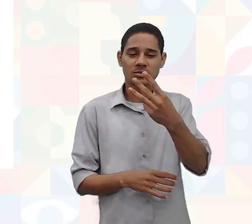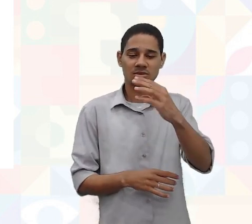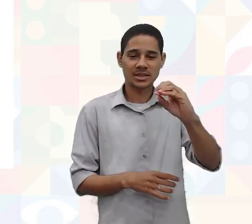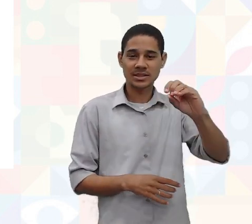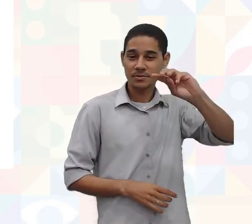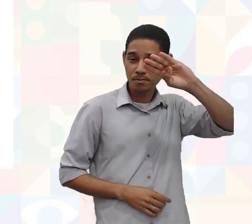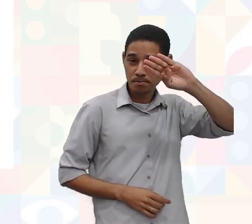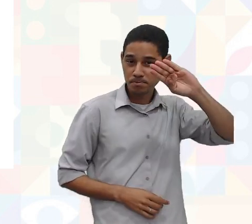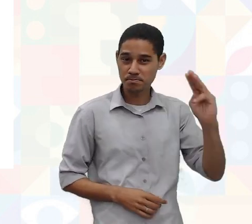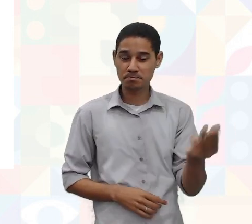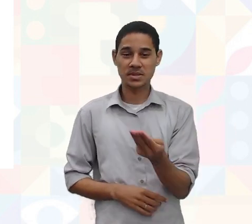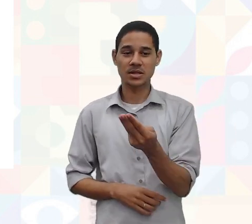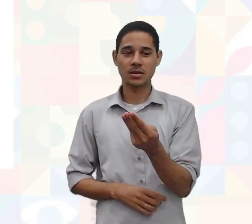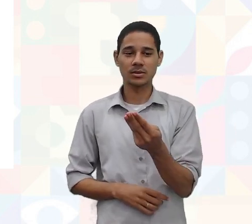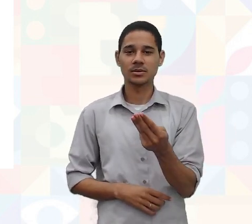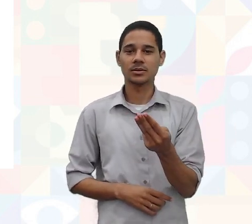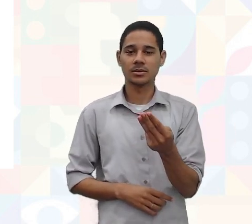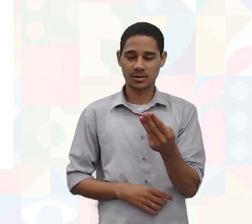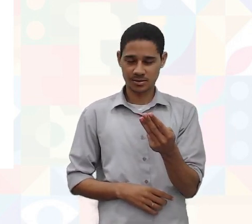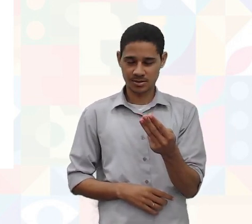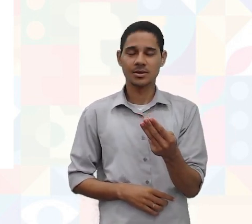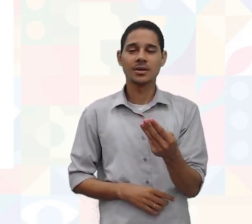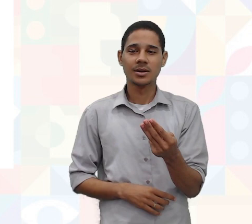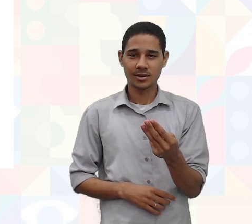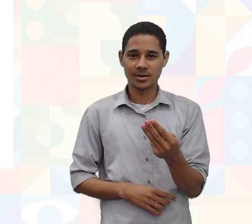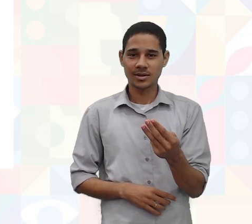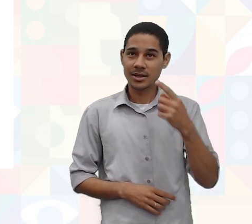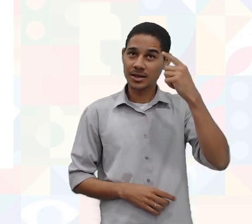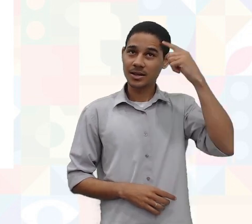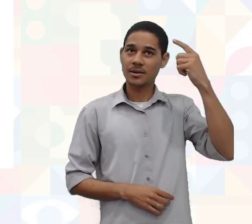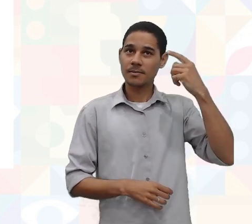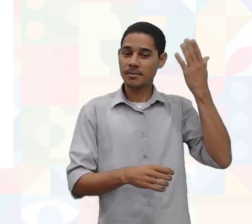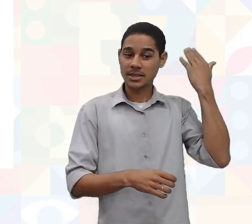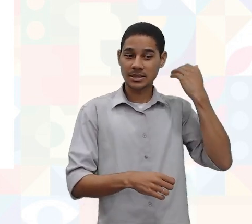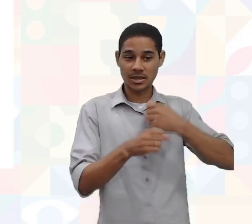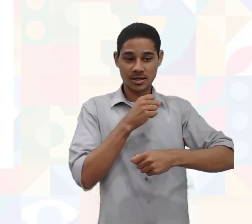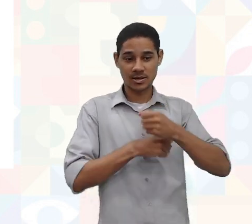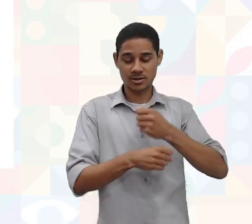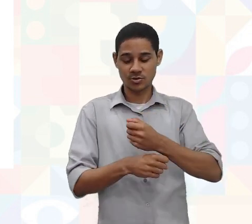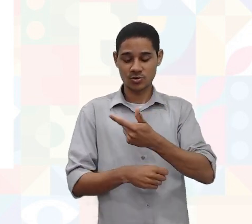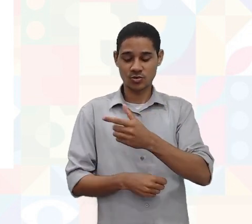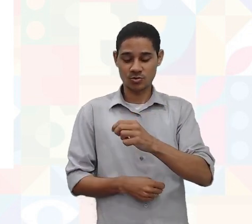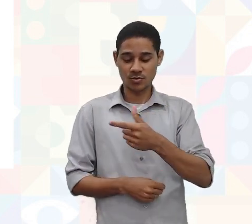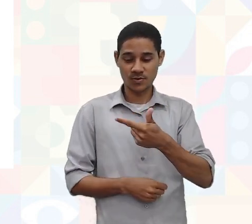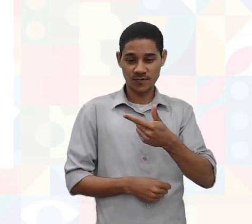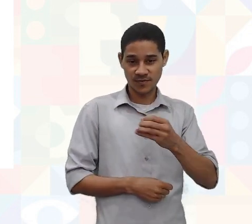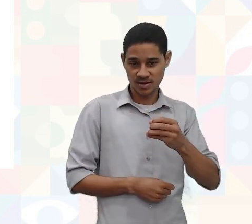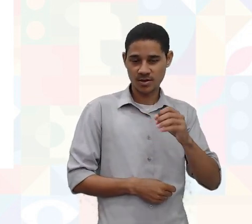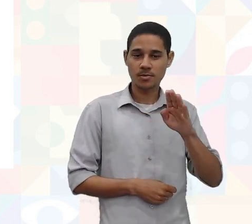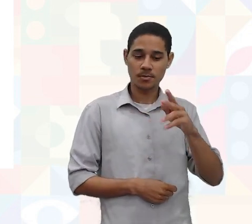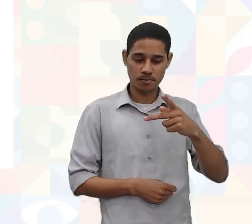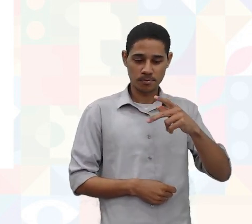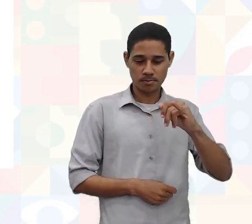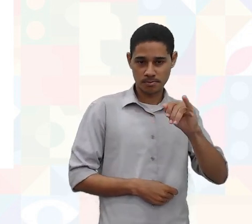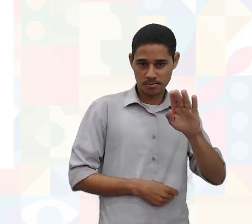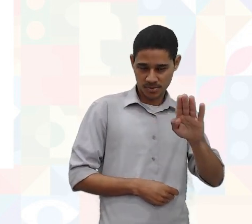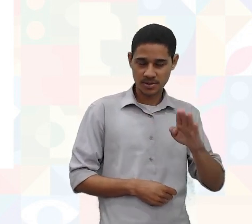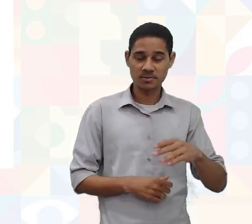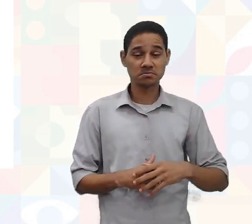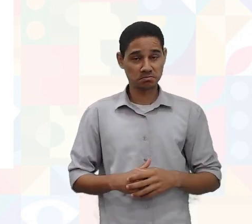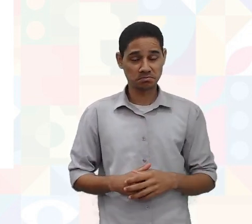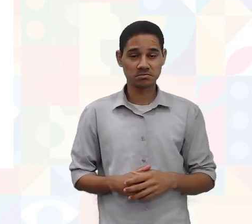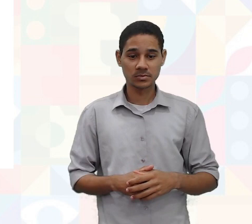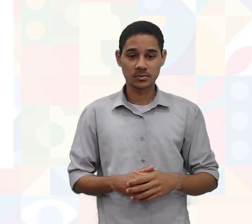bilhões, considerando o PIB de 2020. Os custos dos acidentes, os custos